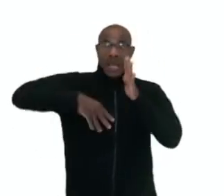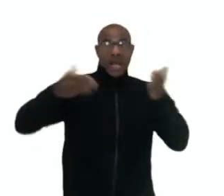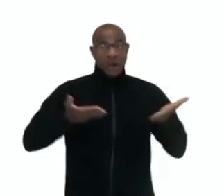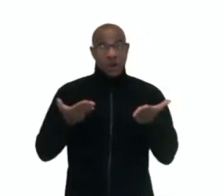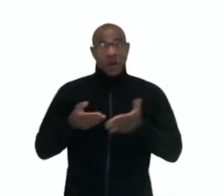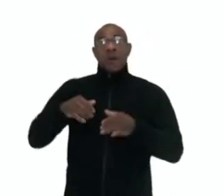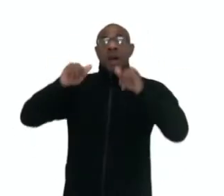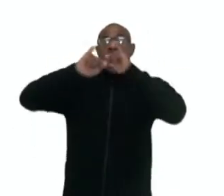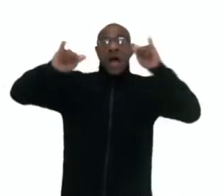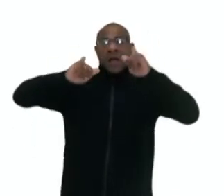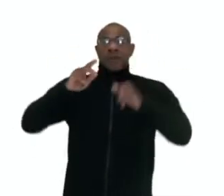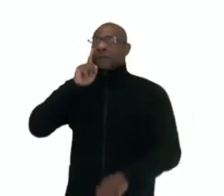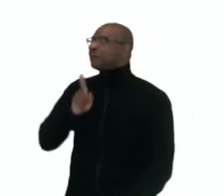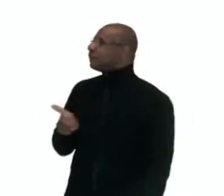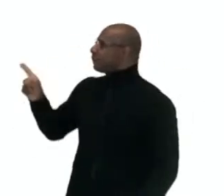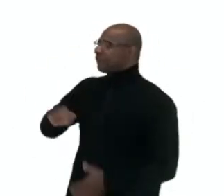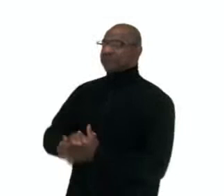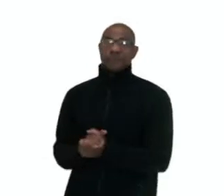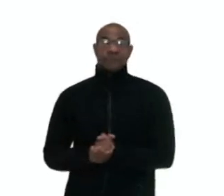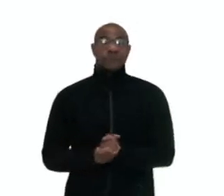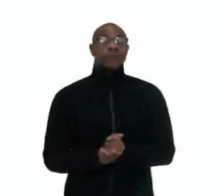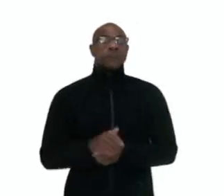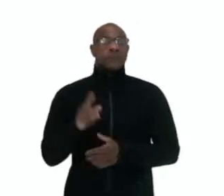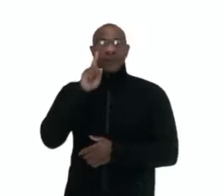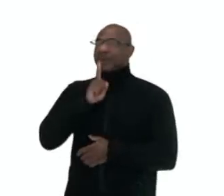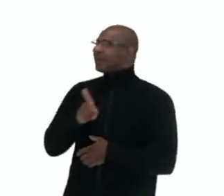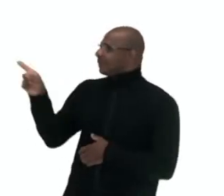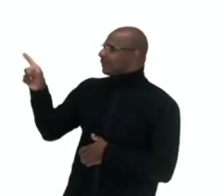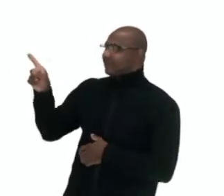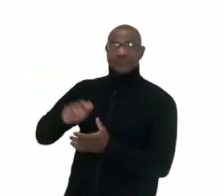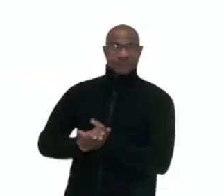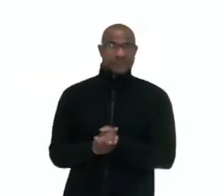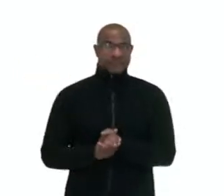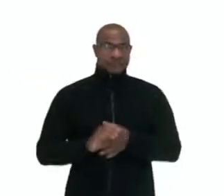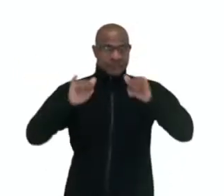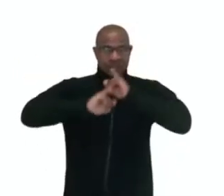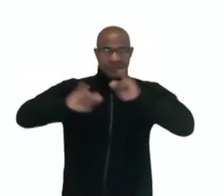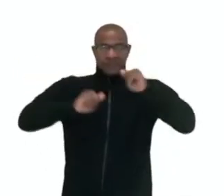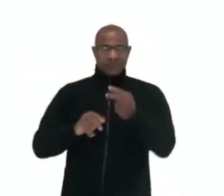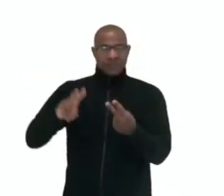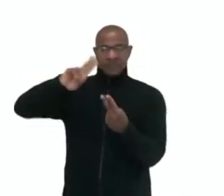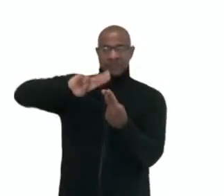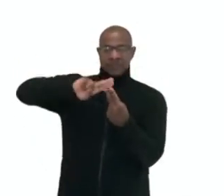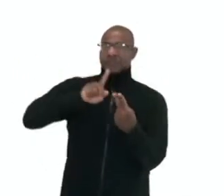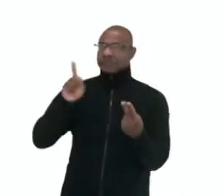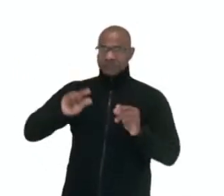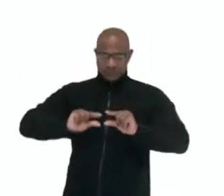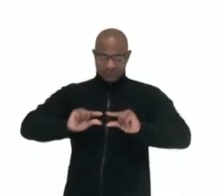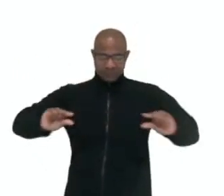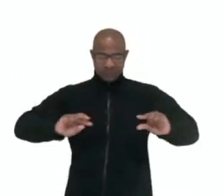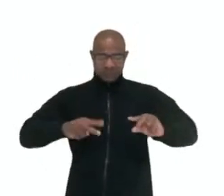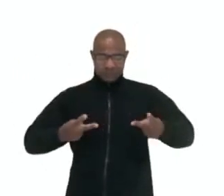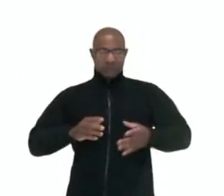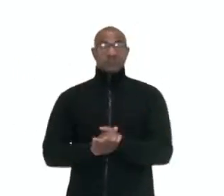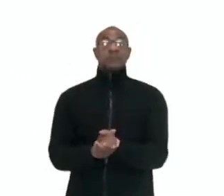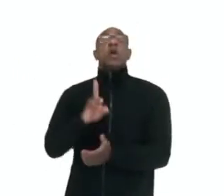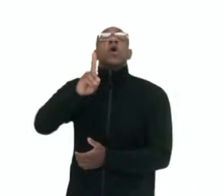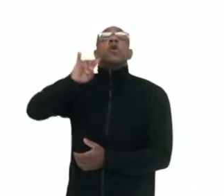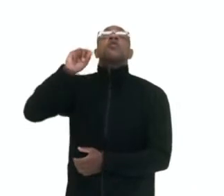notícia. A notícia a seguir foi publicada pela utfpr.edu e intitula-se Dia da